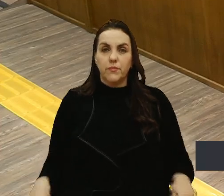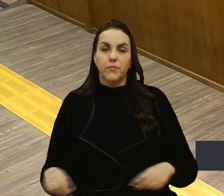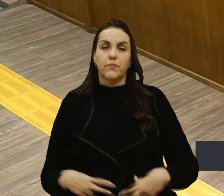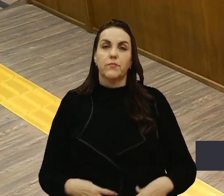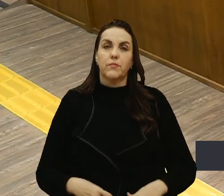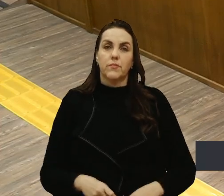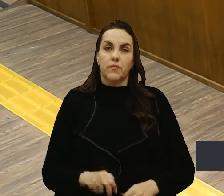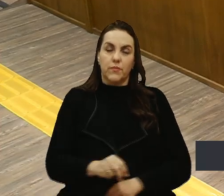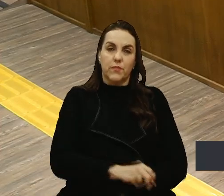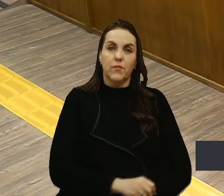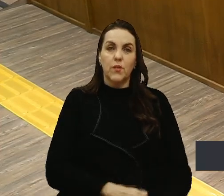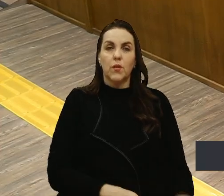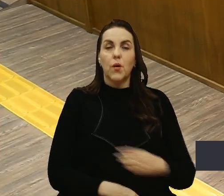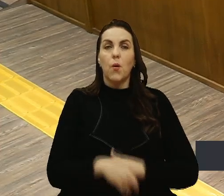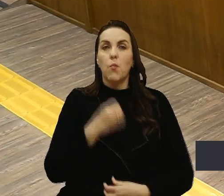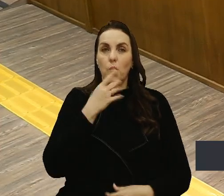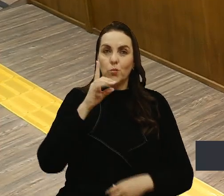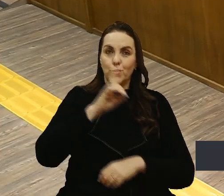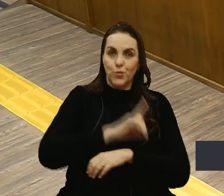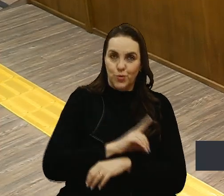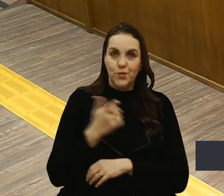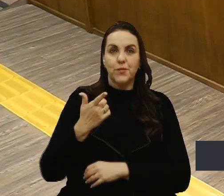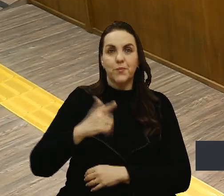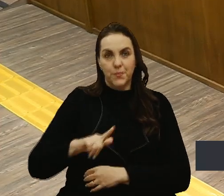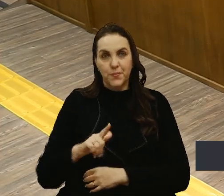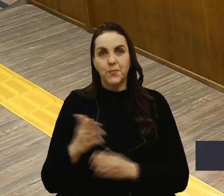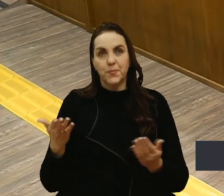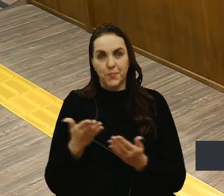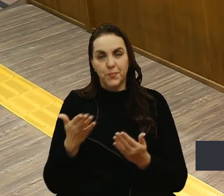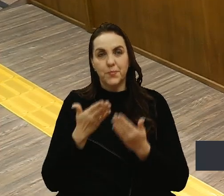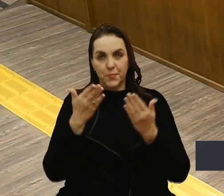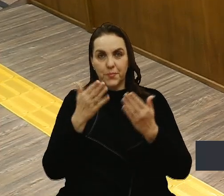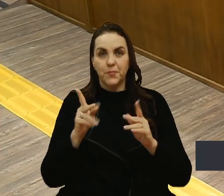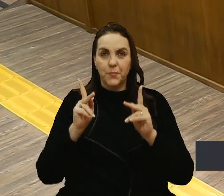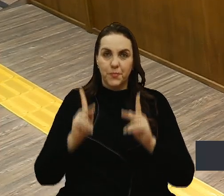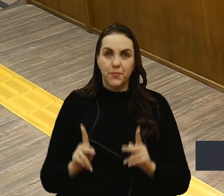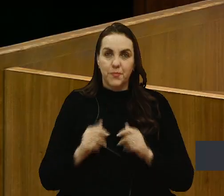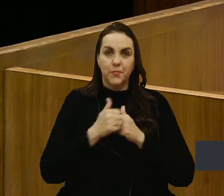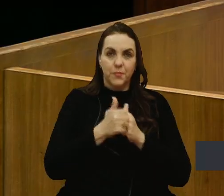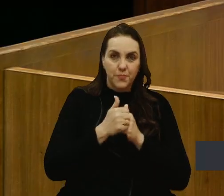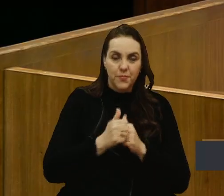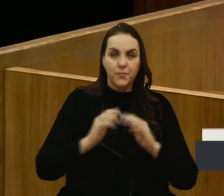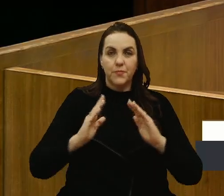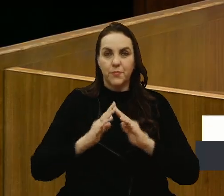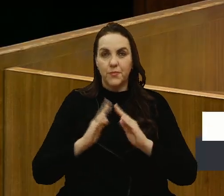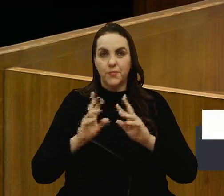Bom dia, então, novamente, agora também me dirigindo a quem acompanha de casa, a nossa sessão.